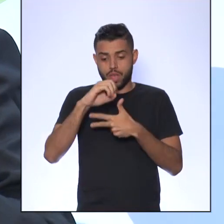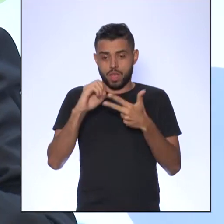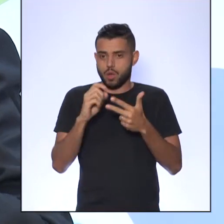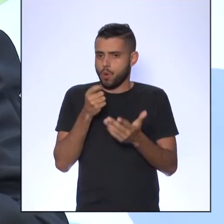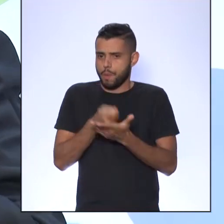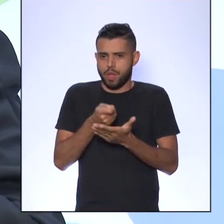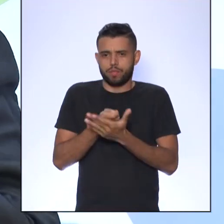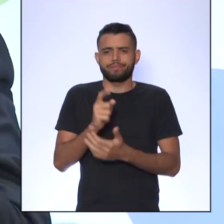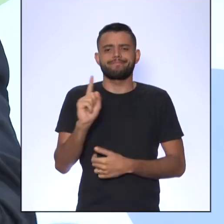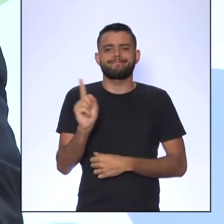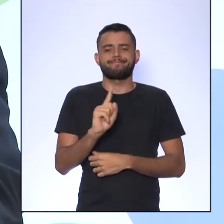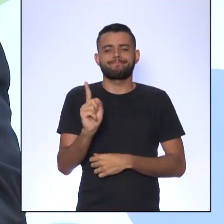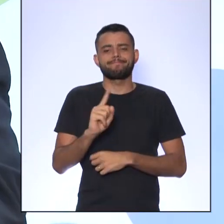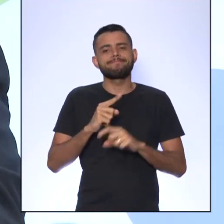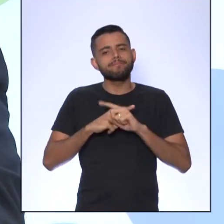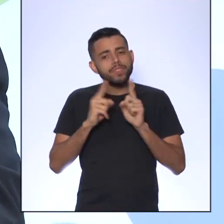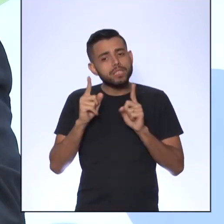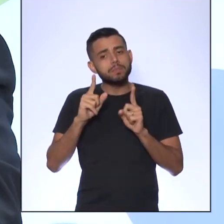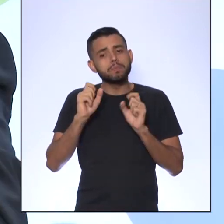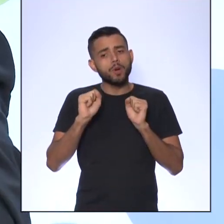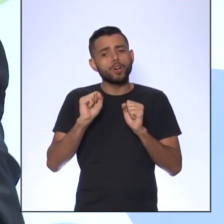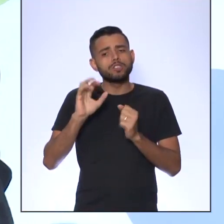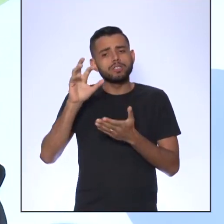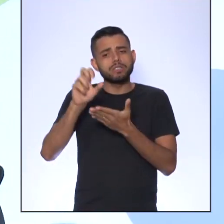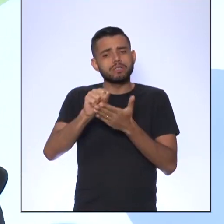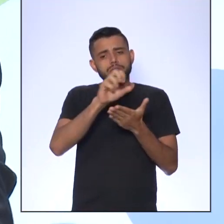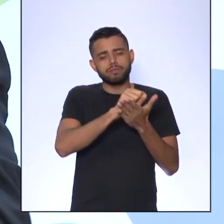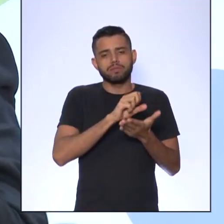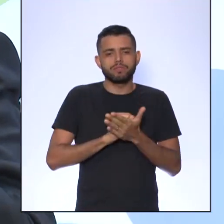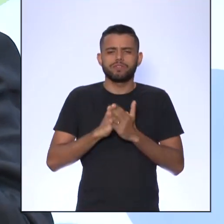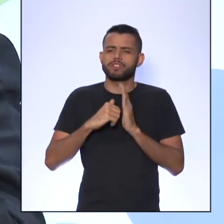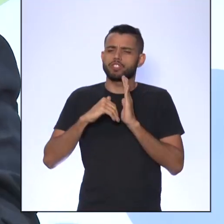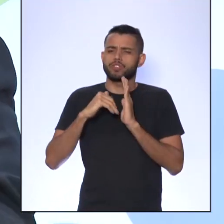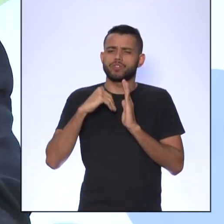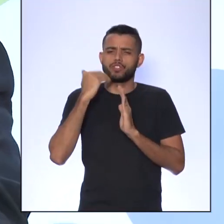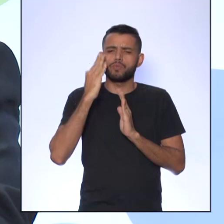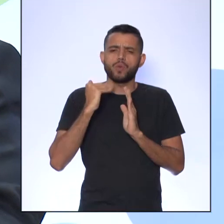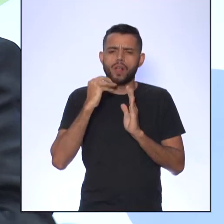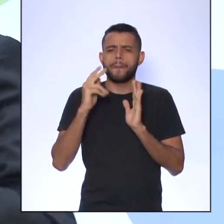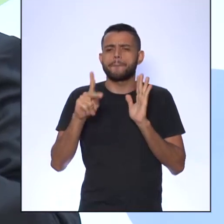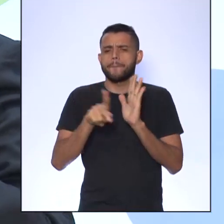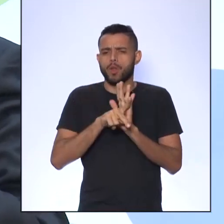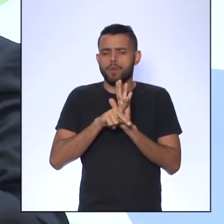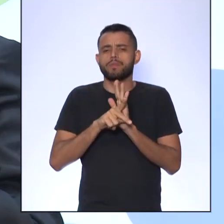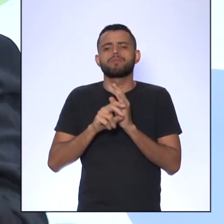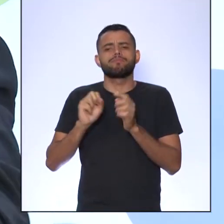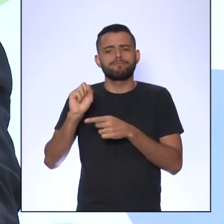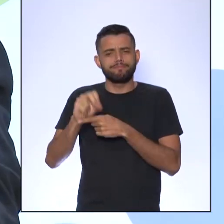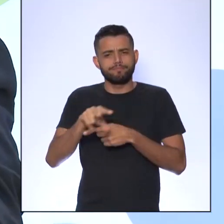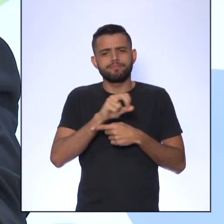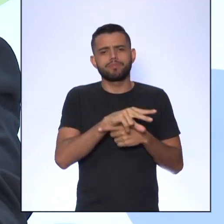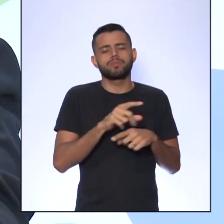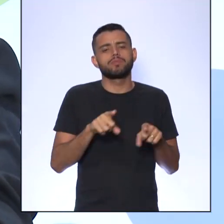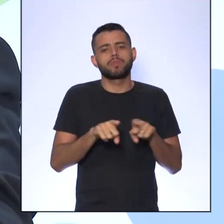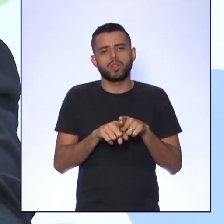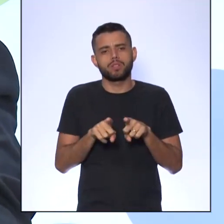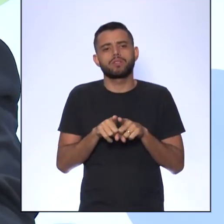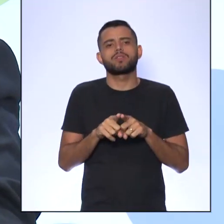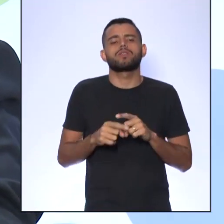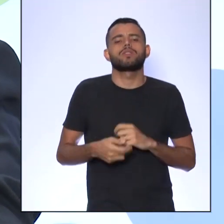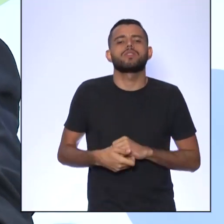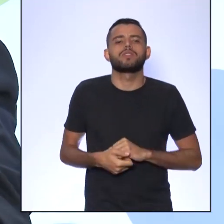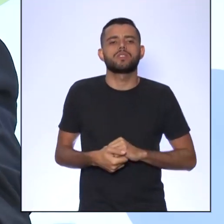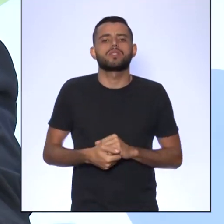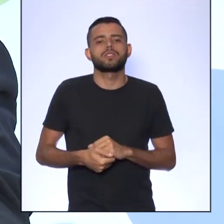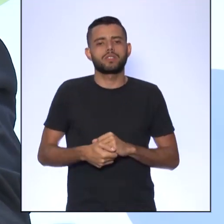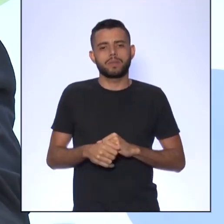instituição, eles podem fazer as inscrições, fazer vestibulares próprios, fazer sistemas de ingresso. Para a galera aí que curte, eu vou falar com vocês